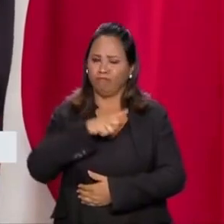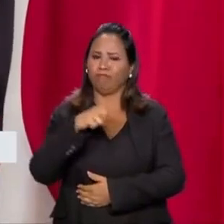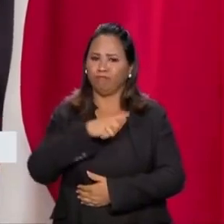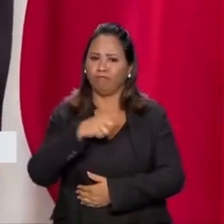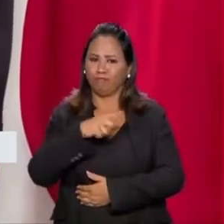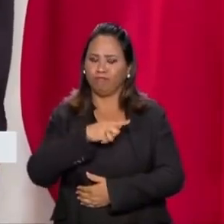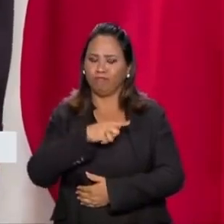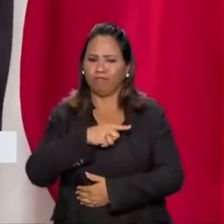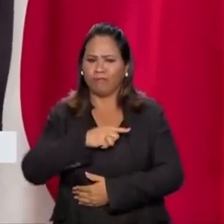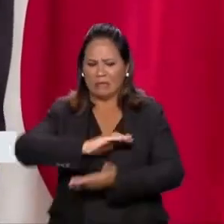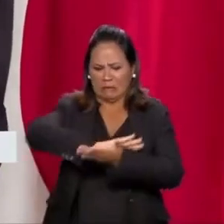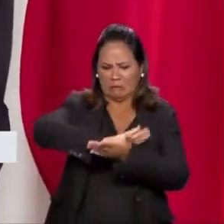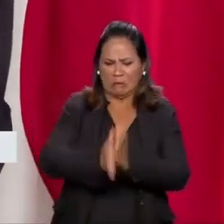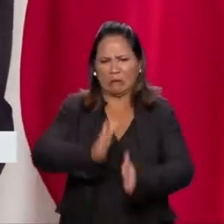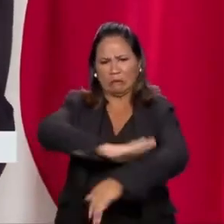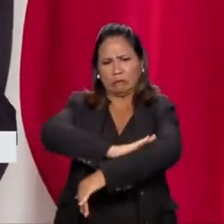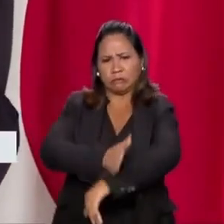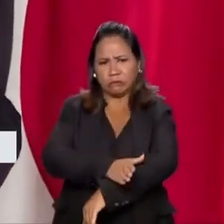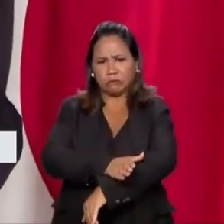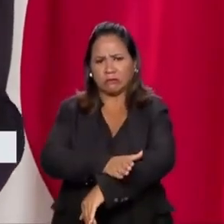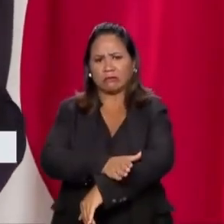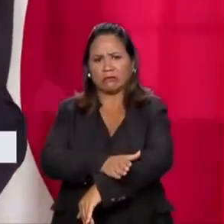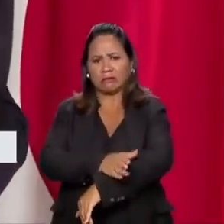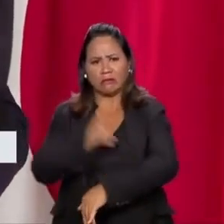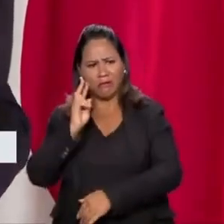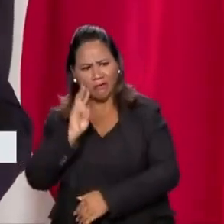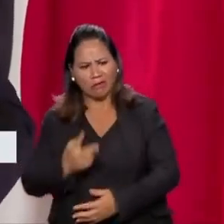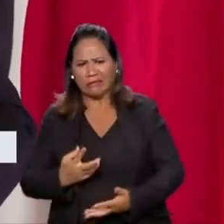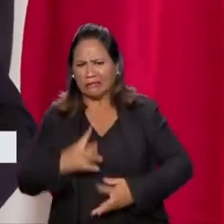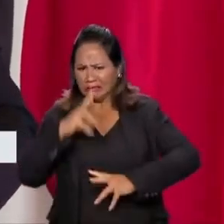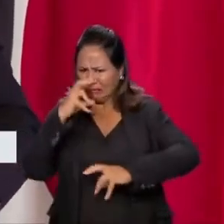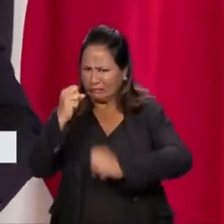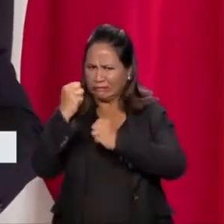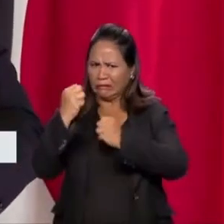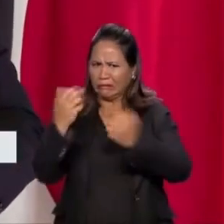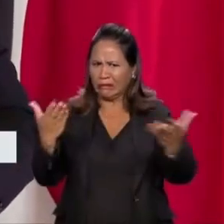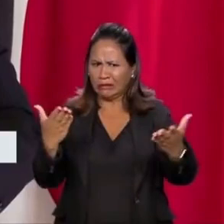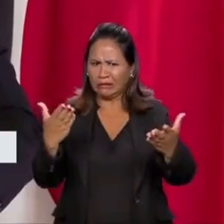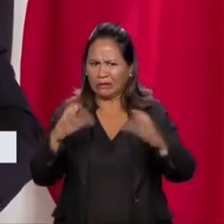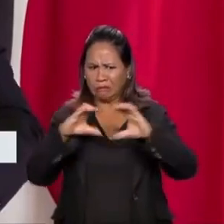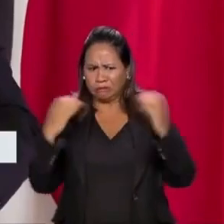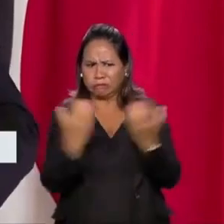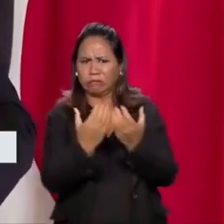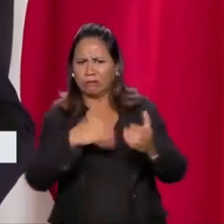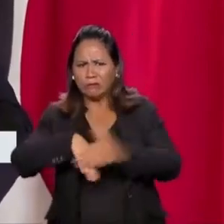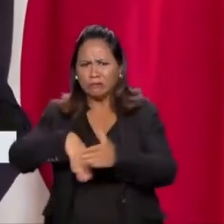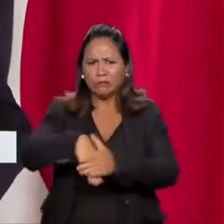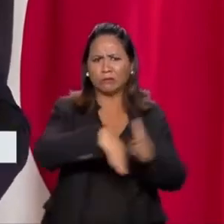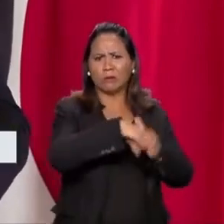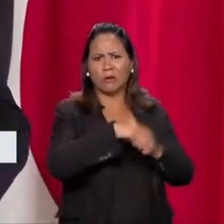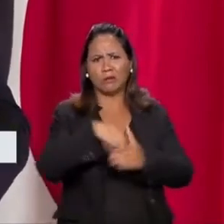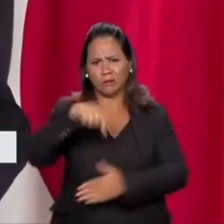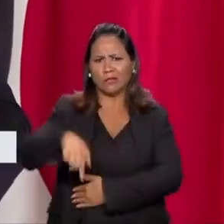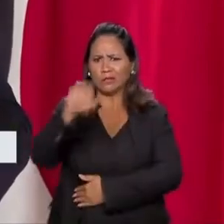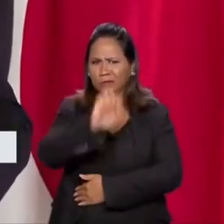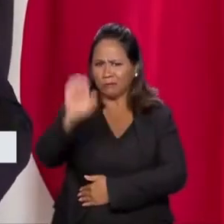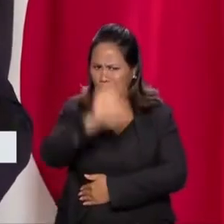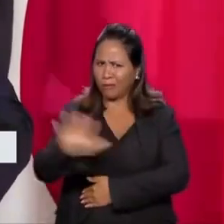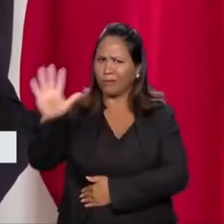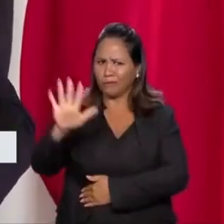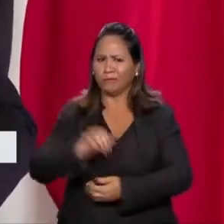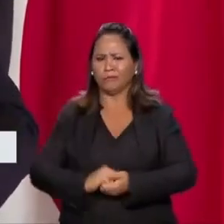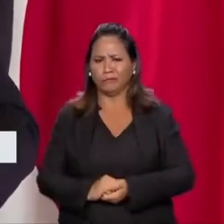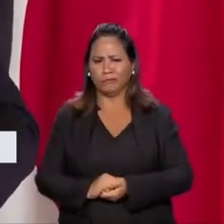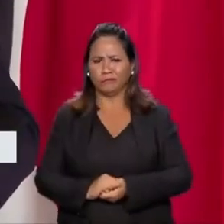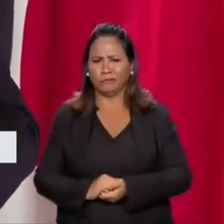o preconceito racial ganhando força em vários estádios de futebol aqui na Europa.